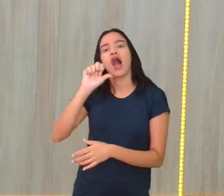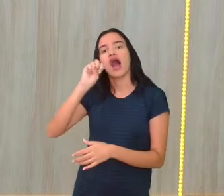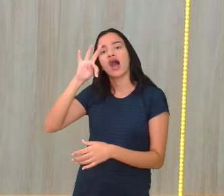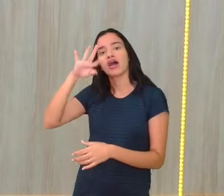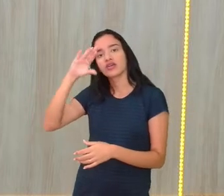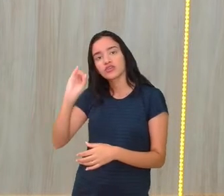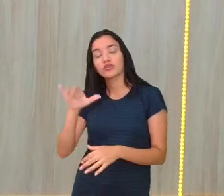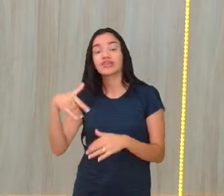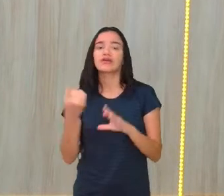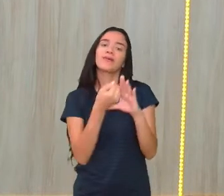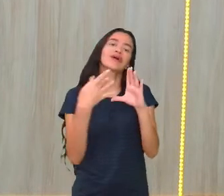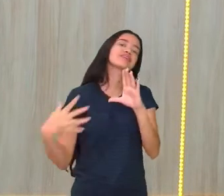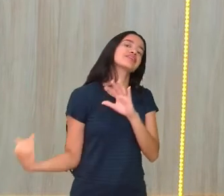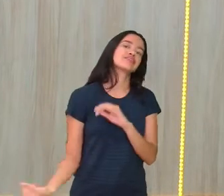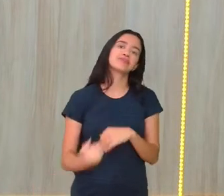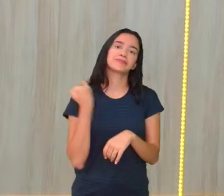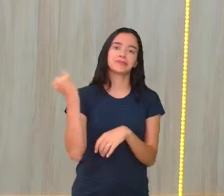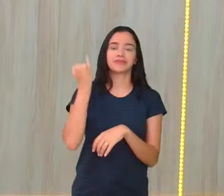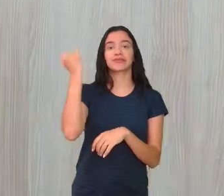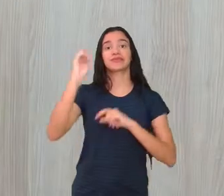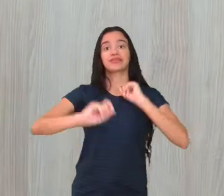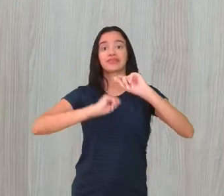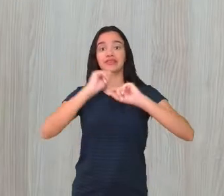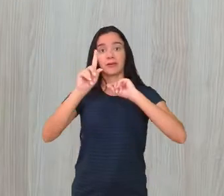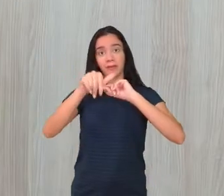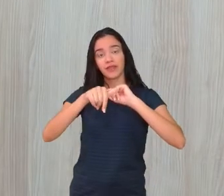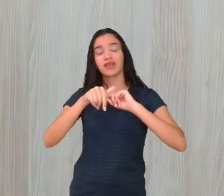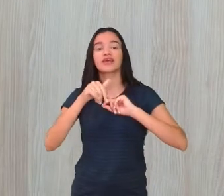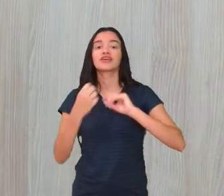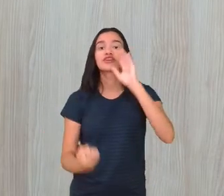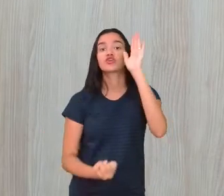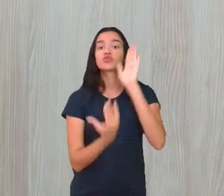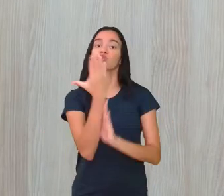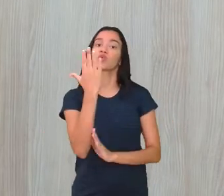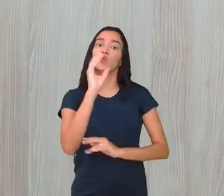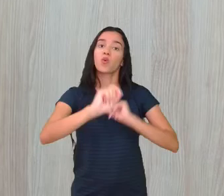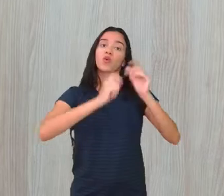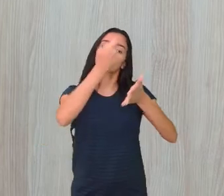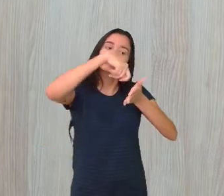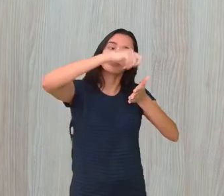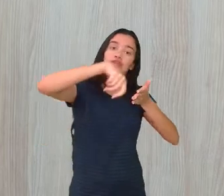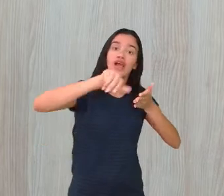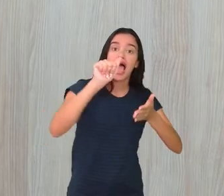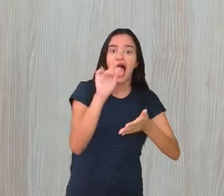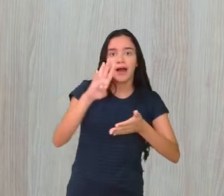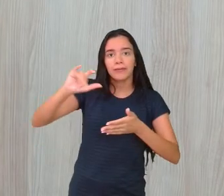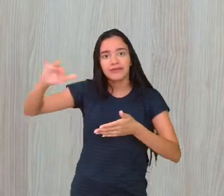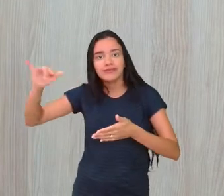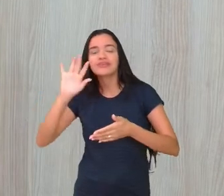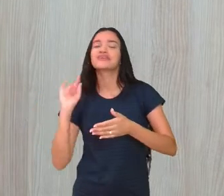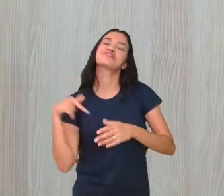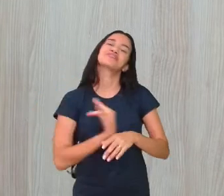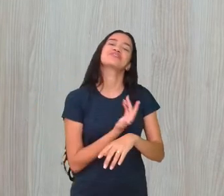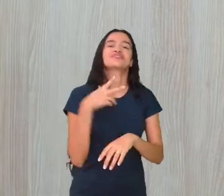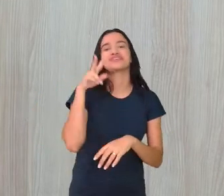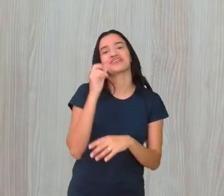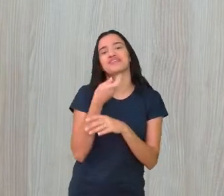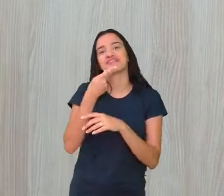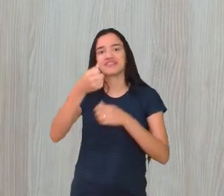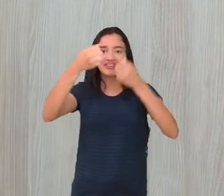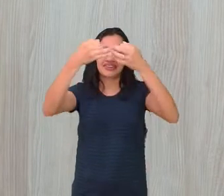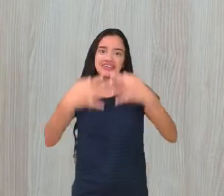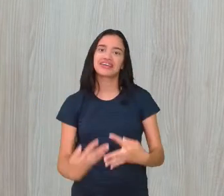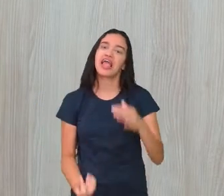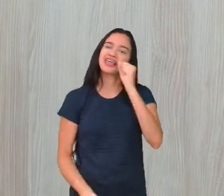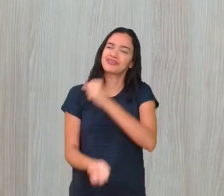uma característica bem importante, né? Que foram eles os que criaram a escrita alfabética, né? É o que a gente vai falar. Isso, olha aí, eu